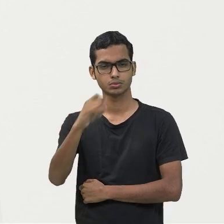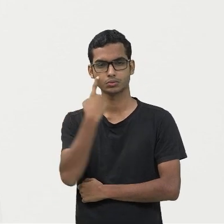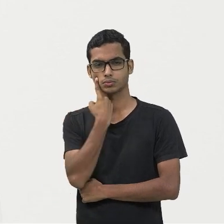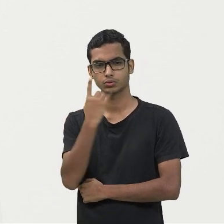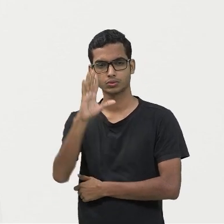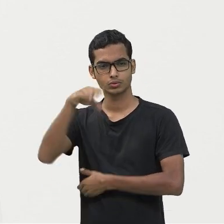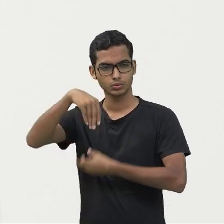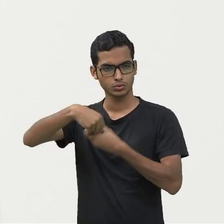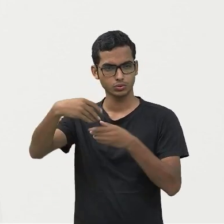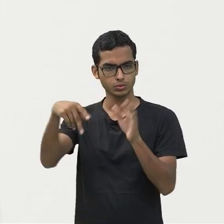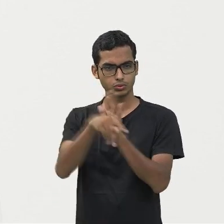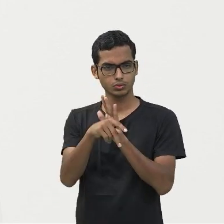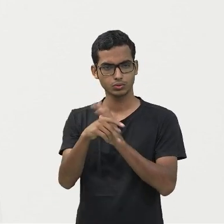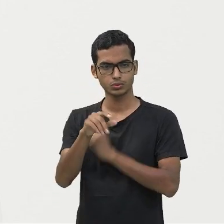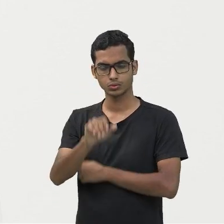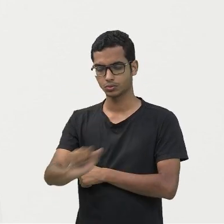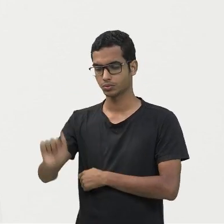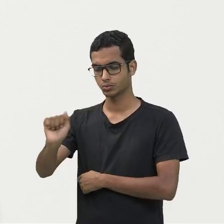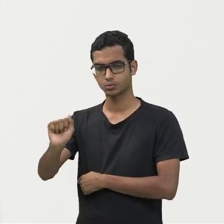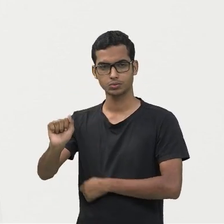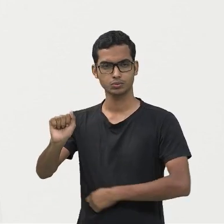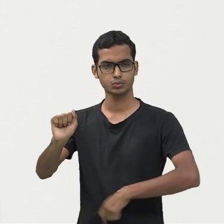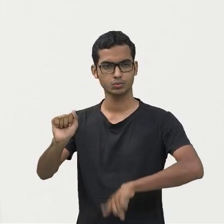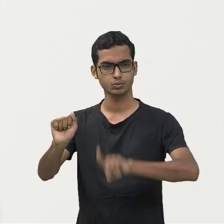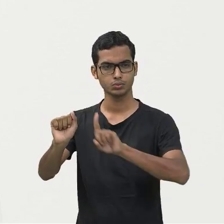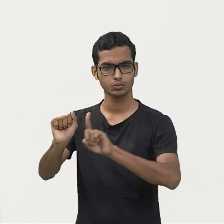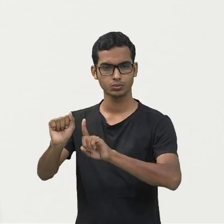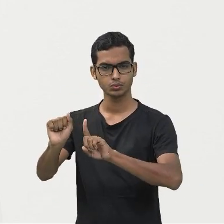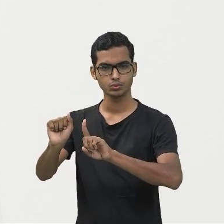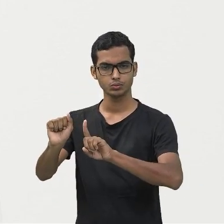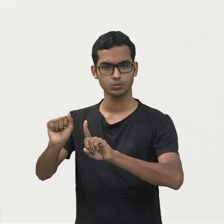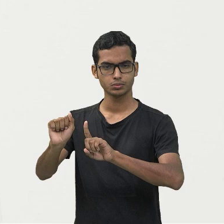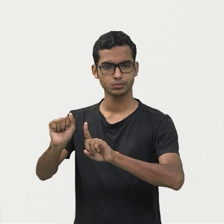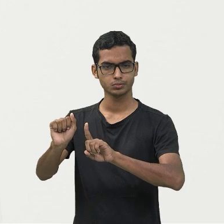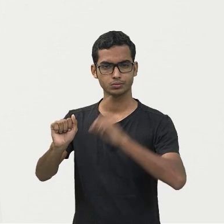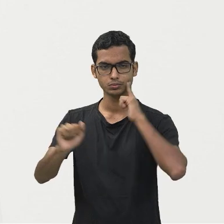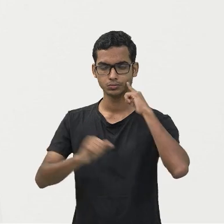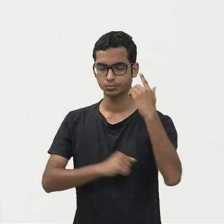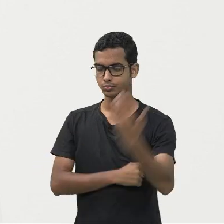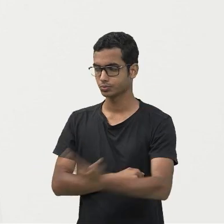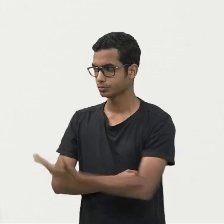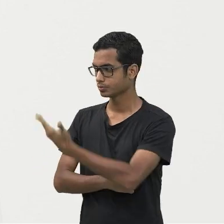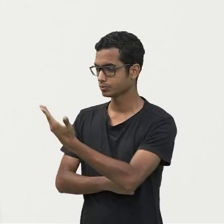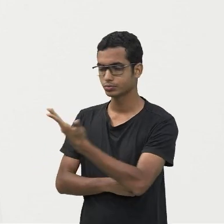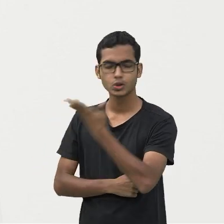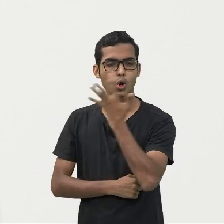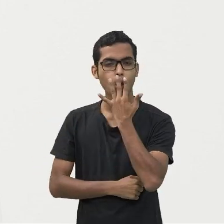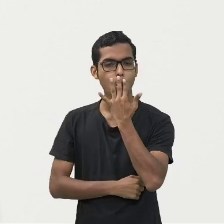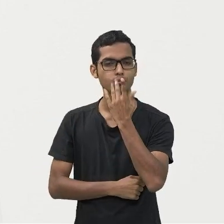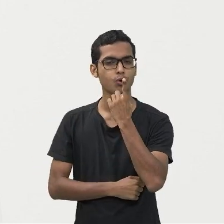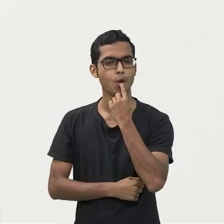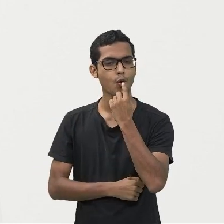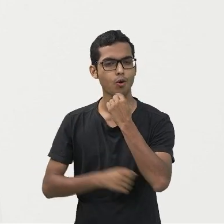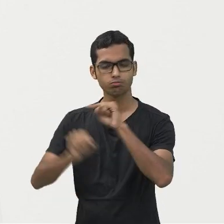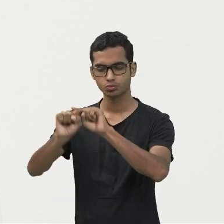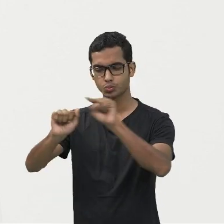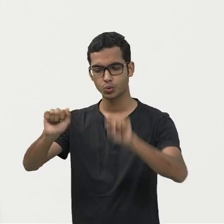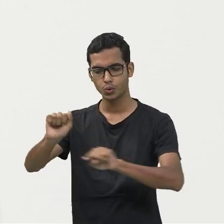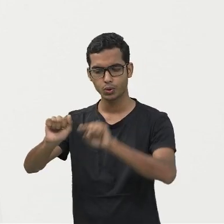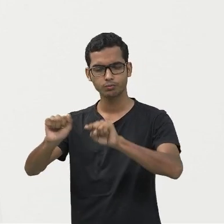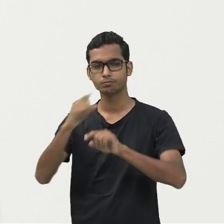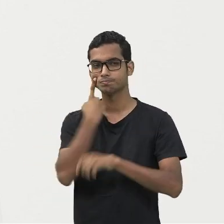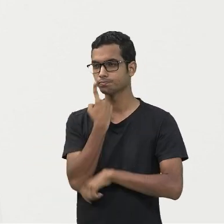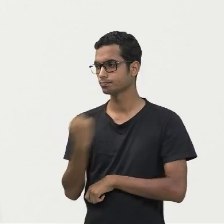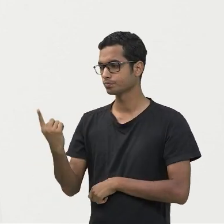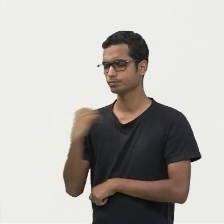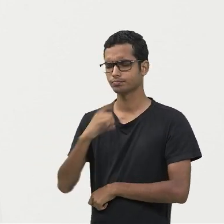bem aqui na frente, tá? Então, o meu elemento, ou seja, o meu termo A1, o que que